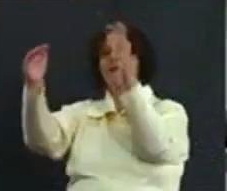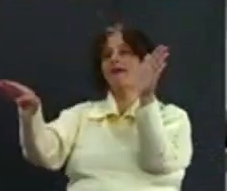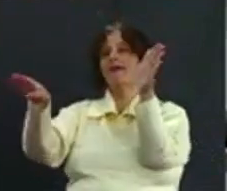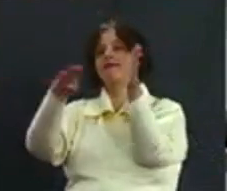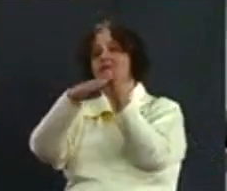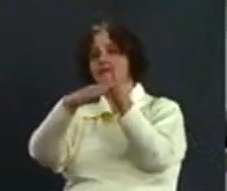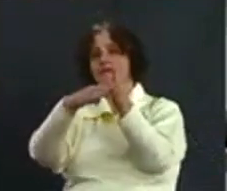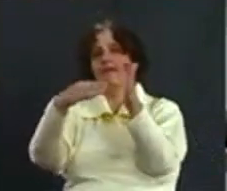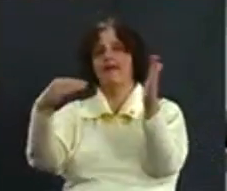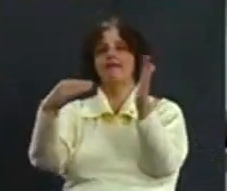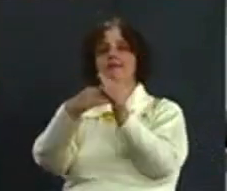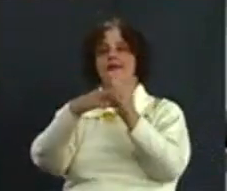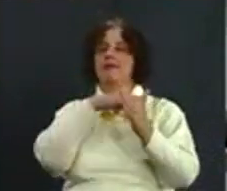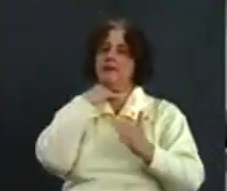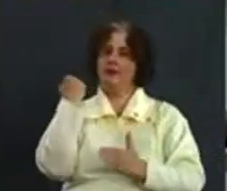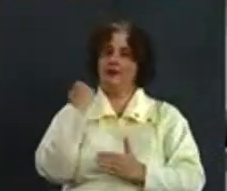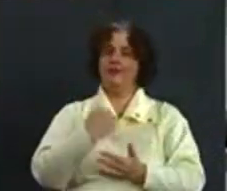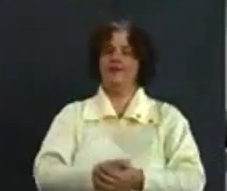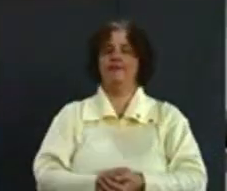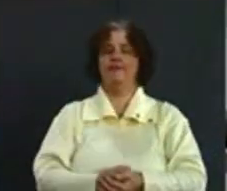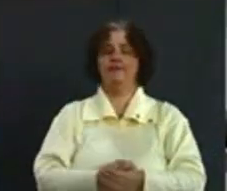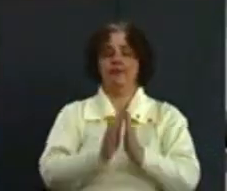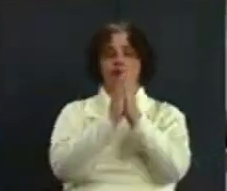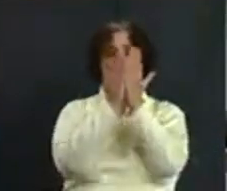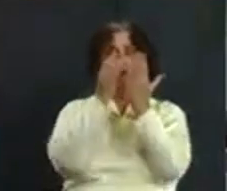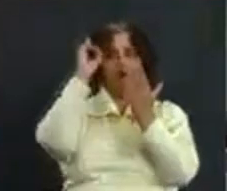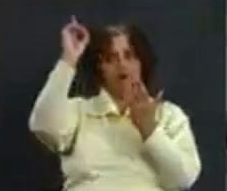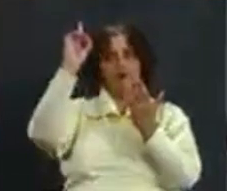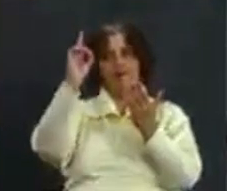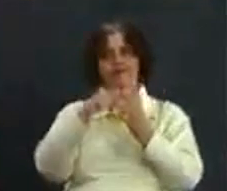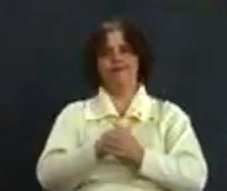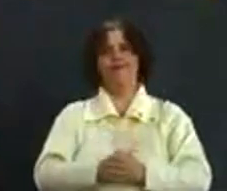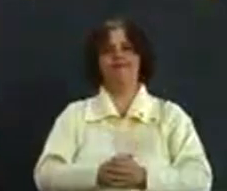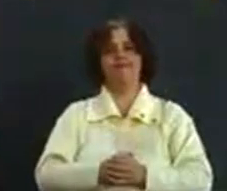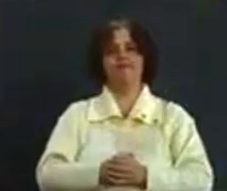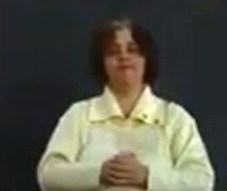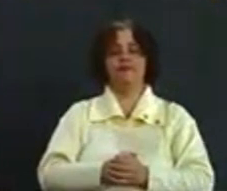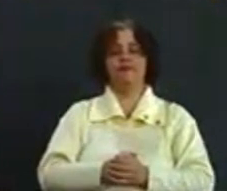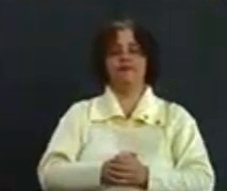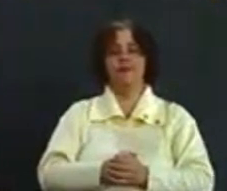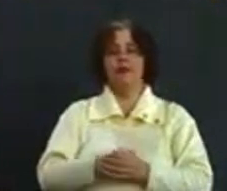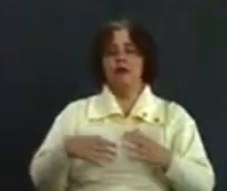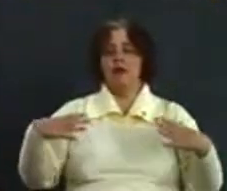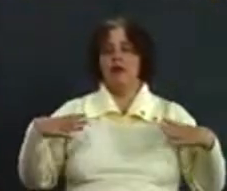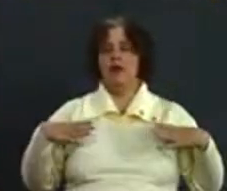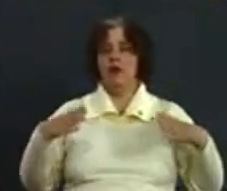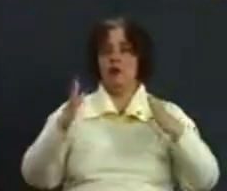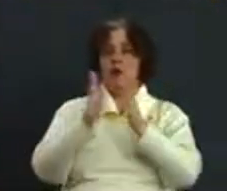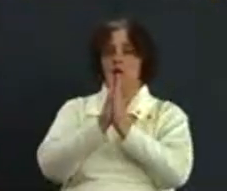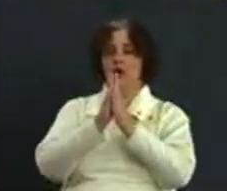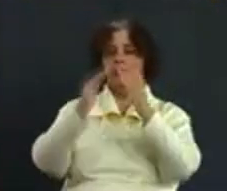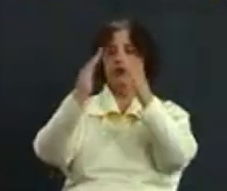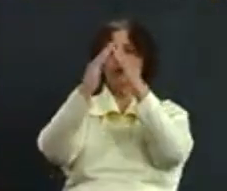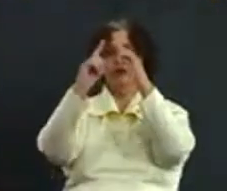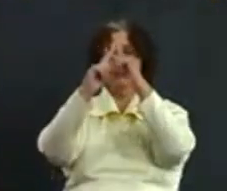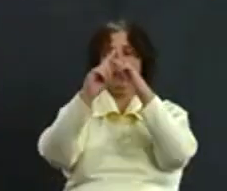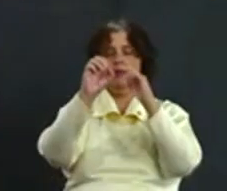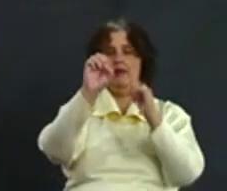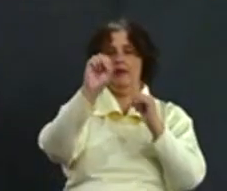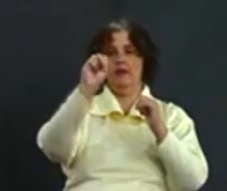morte. A palavra de Deus nos diz: ao anjo da igreja em Esmirna